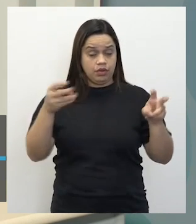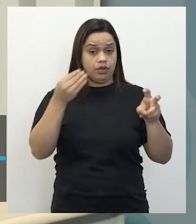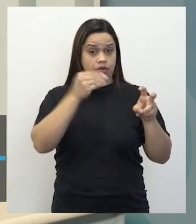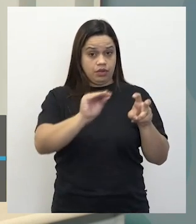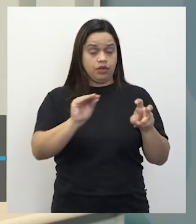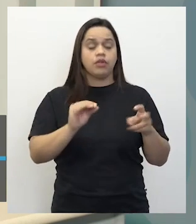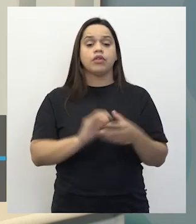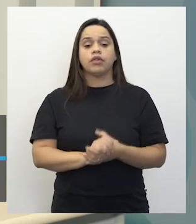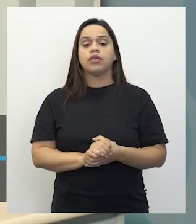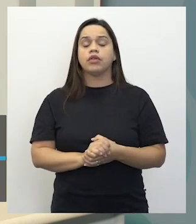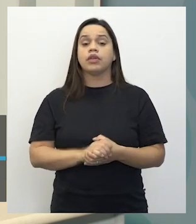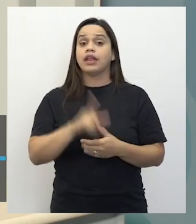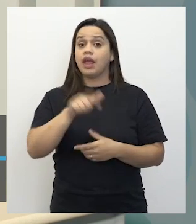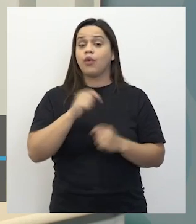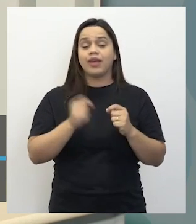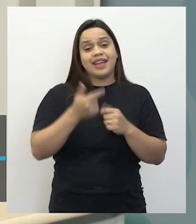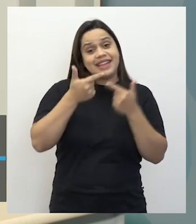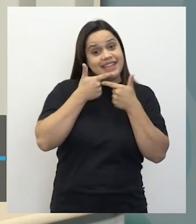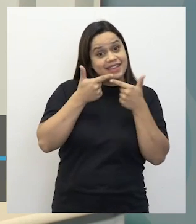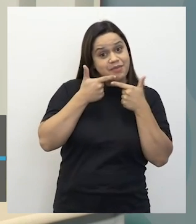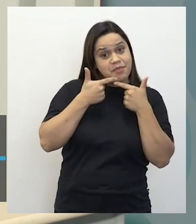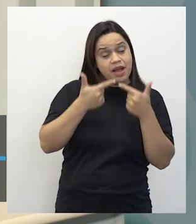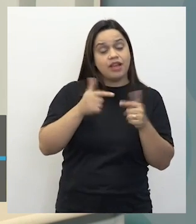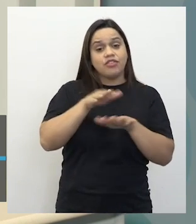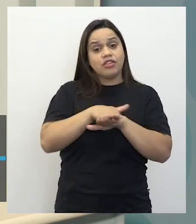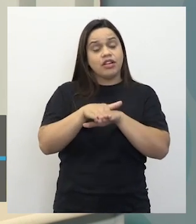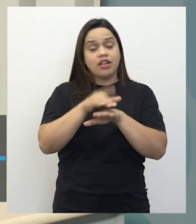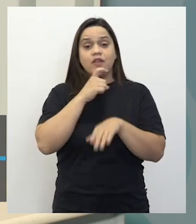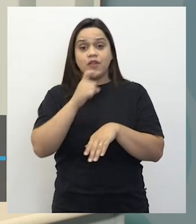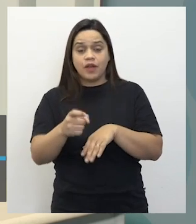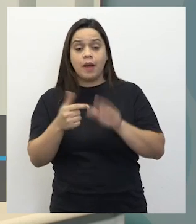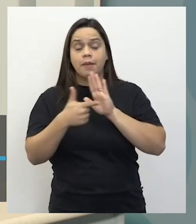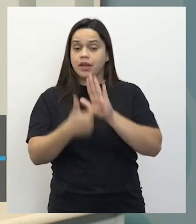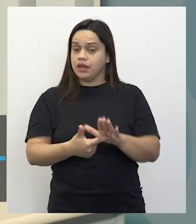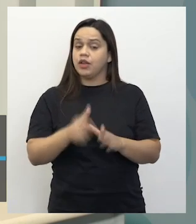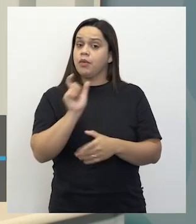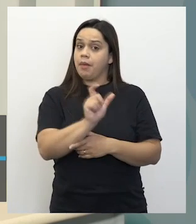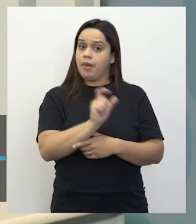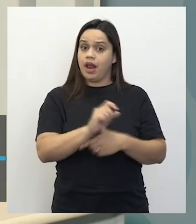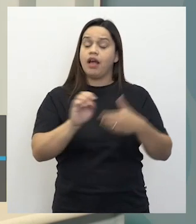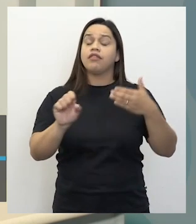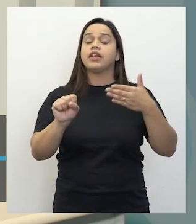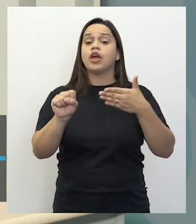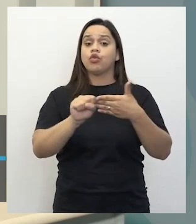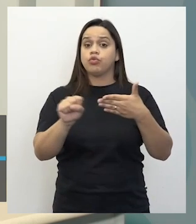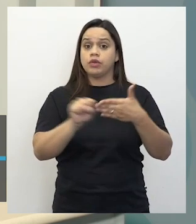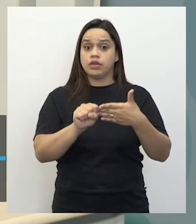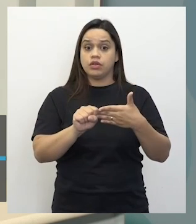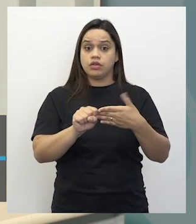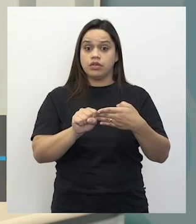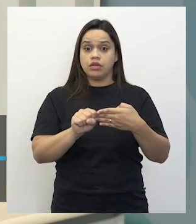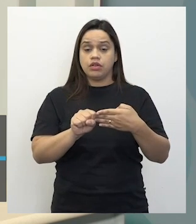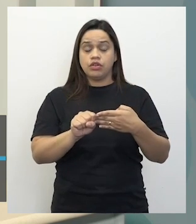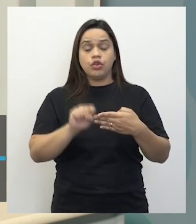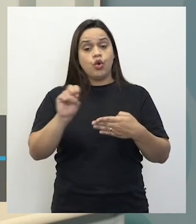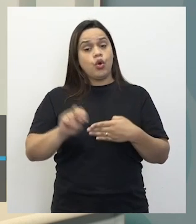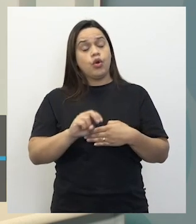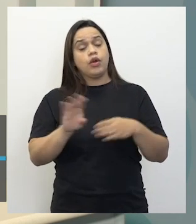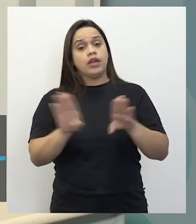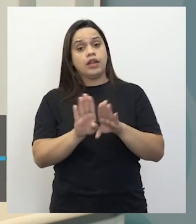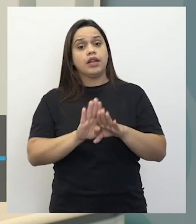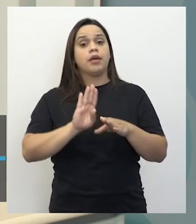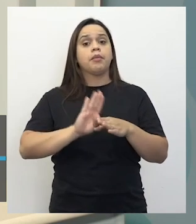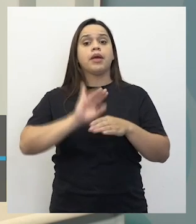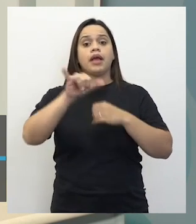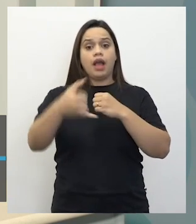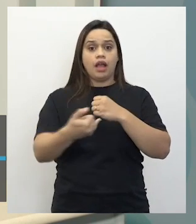em destaque, uma simpática tartaruga verde, apresenta uma palavra nuclear, ou seja, um substantivo, e apresenta também